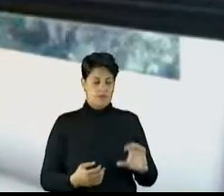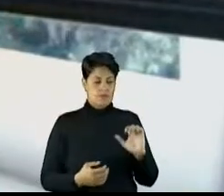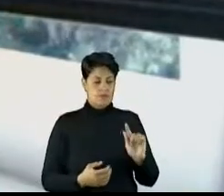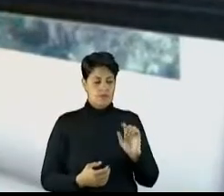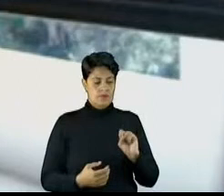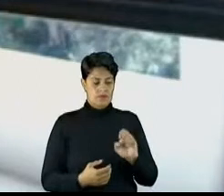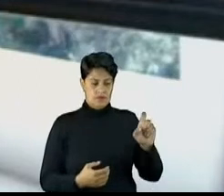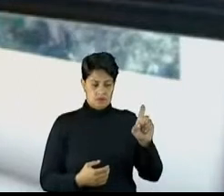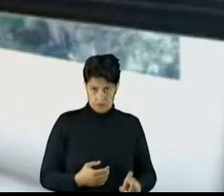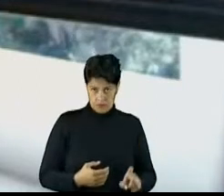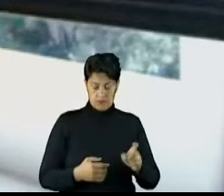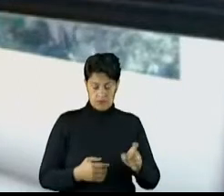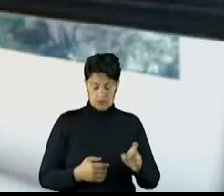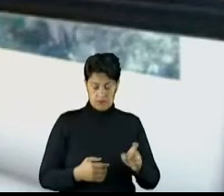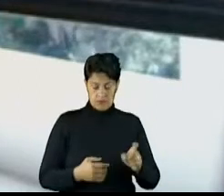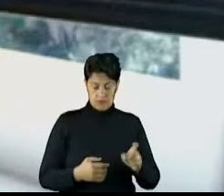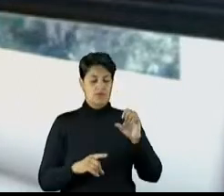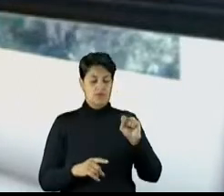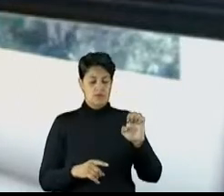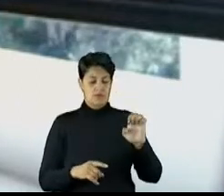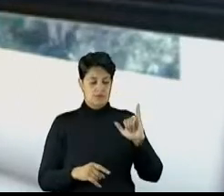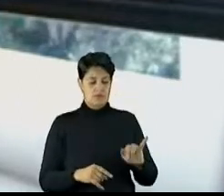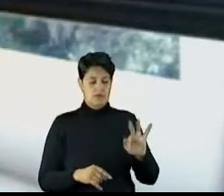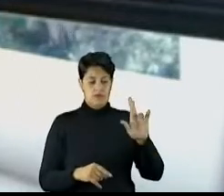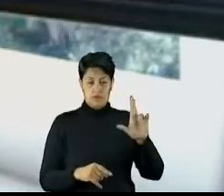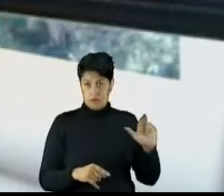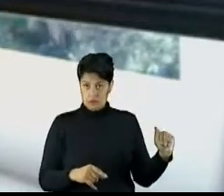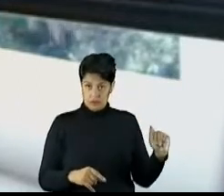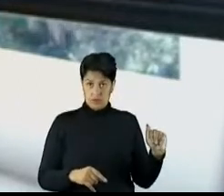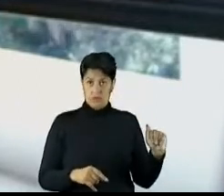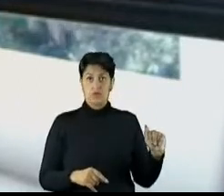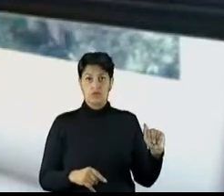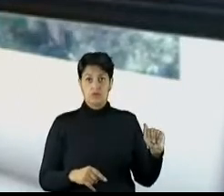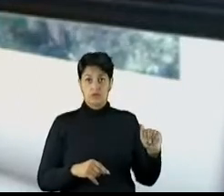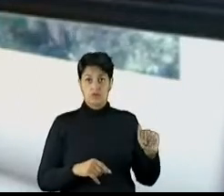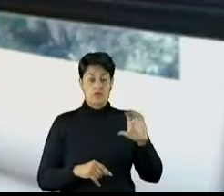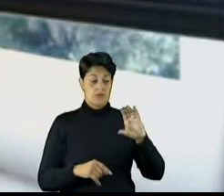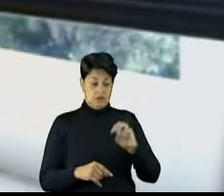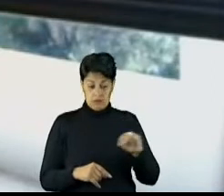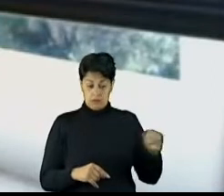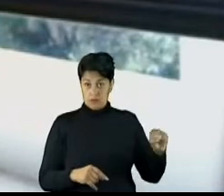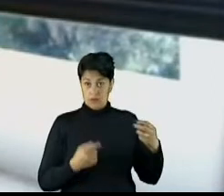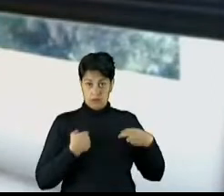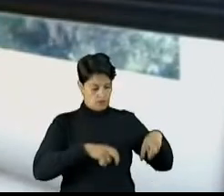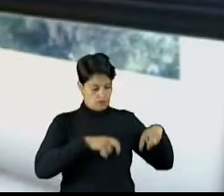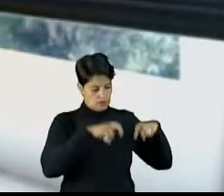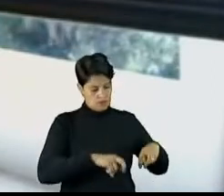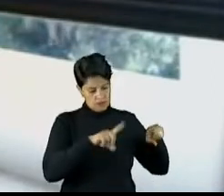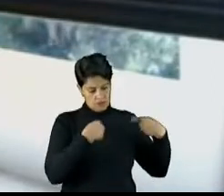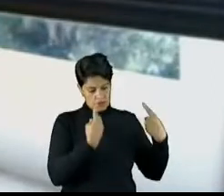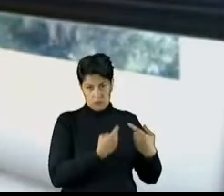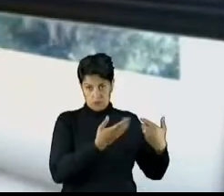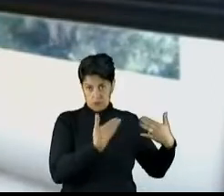dos documentos e informações essenciais para a emissão de parecer pela Secretaria. A cronologia do andamento do processo do TCU constou o anexo dessa comunicação.